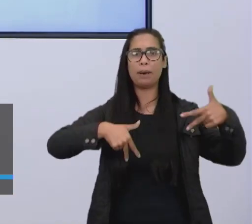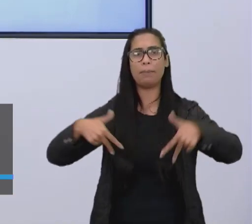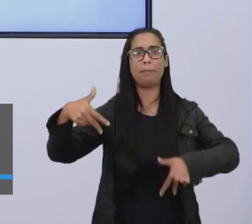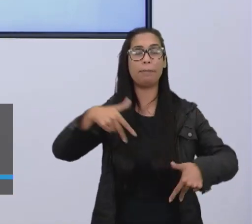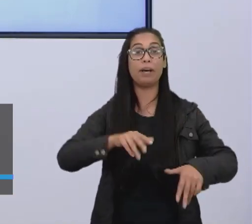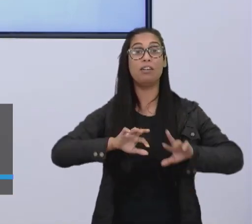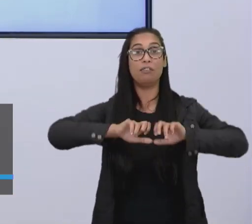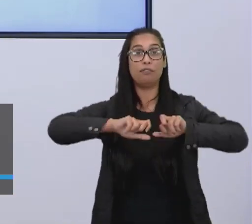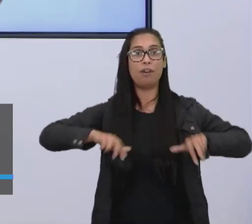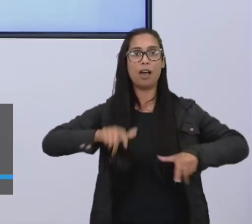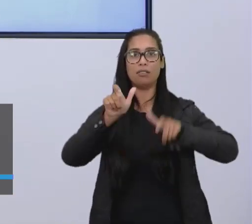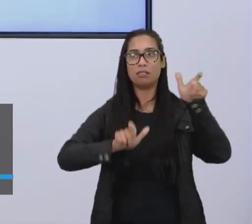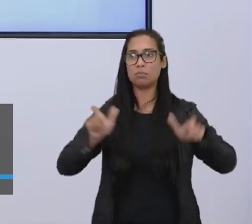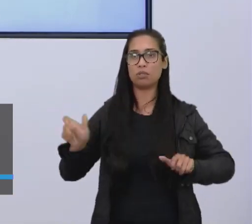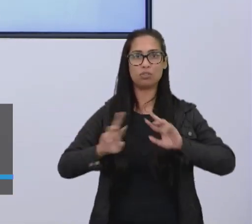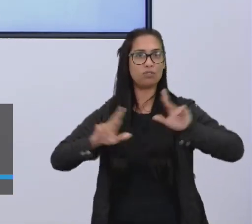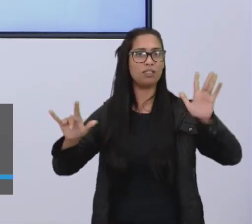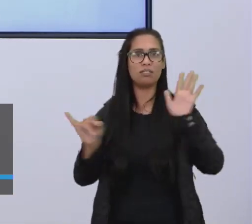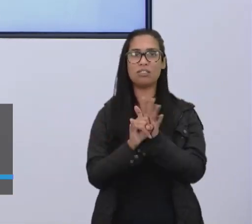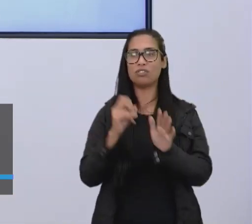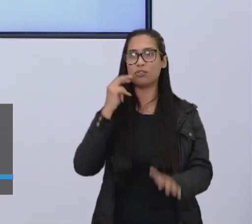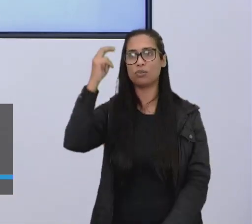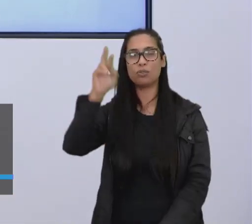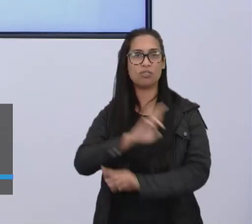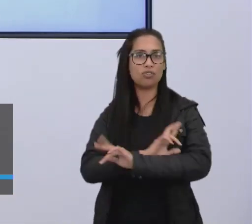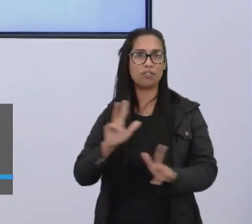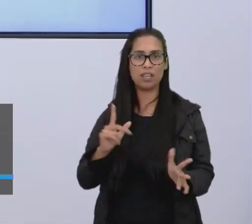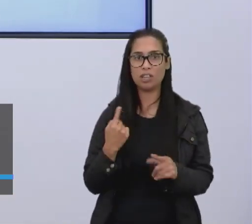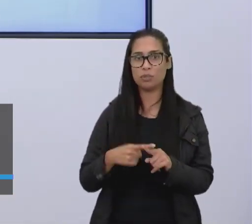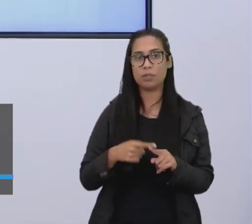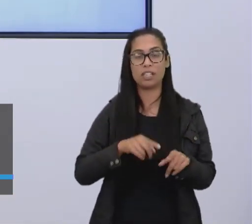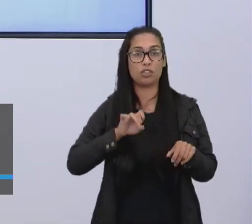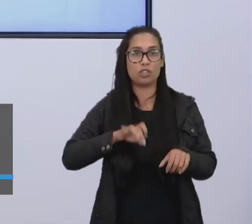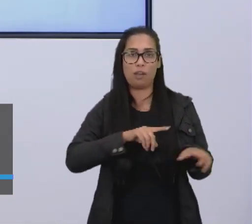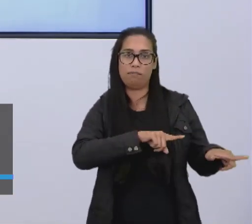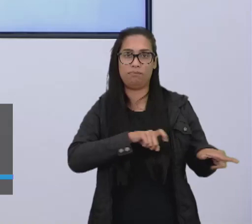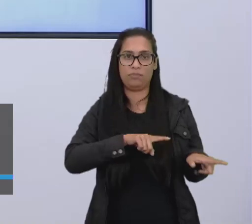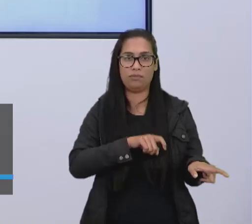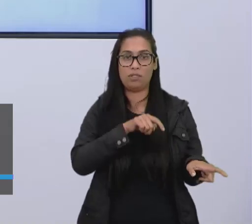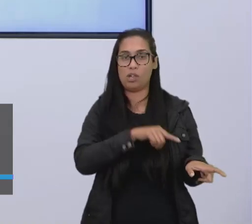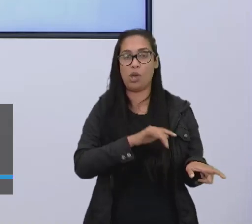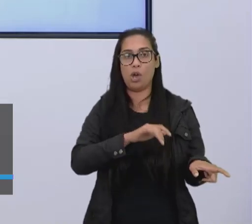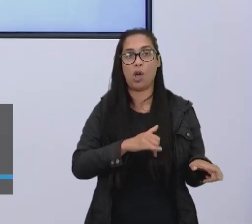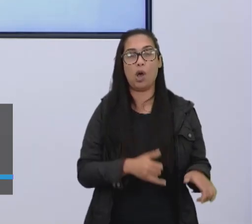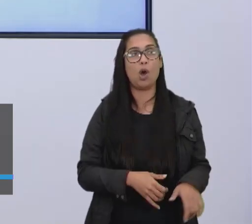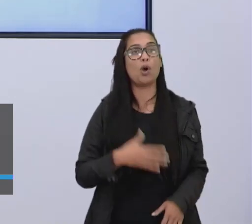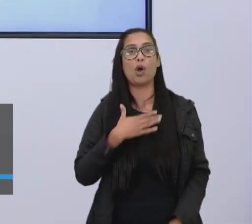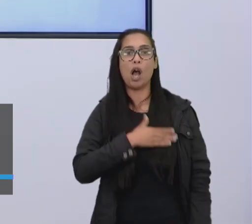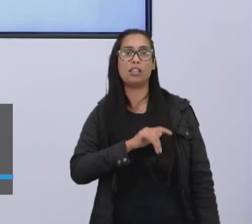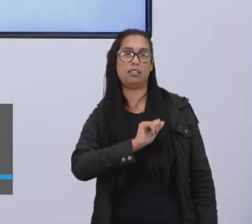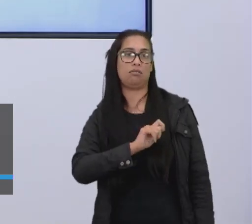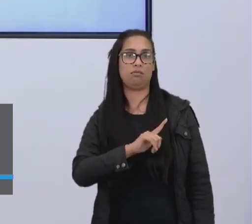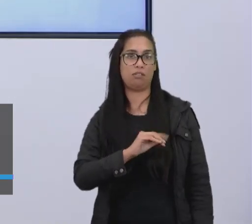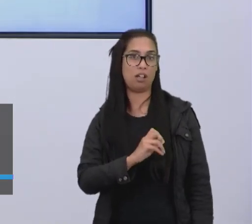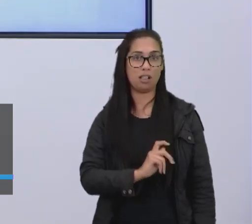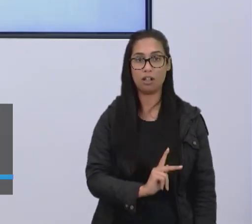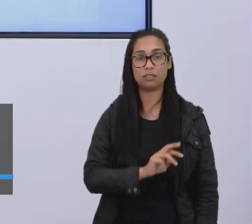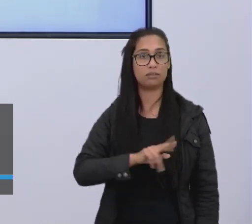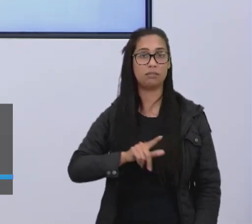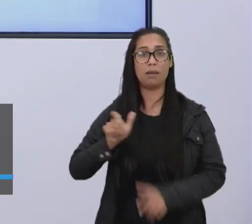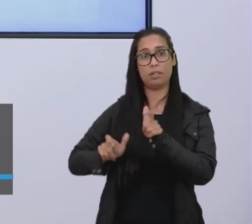inserindo nesse processo, aumentando essa festa, consequentemente, aumentando receita e várias outras coisas. Só